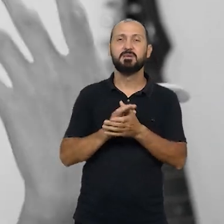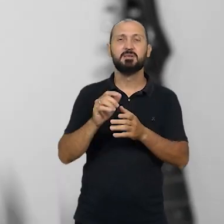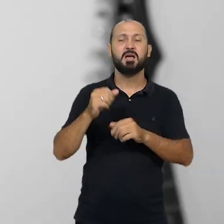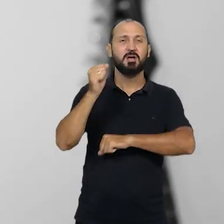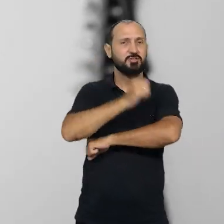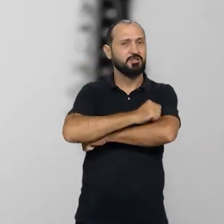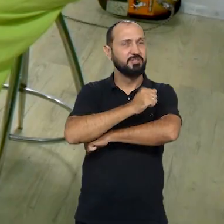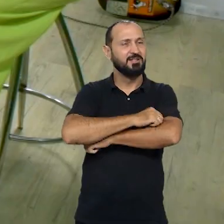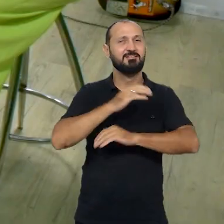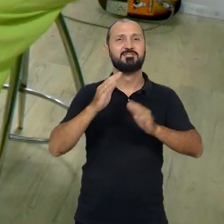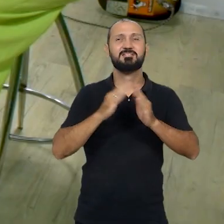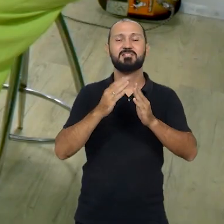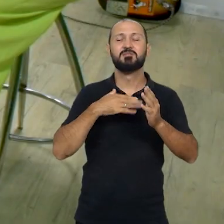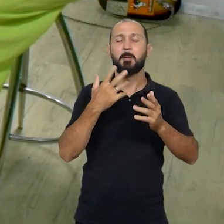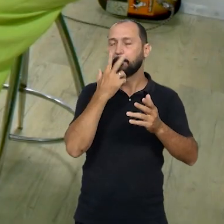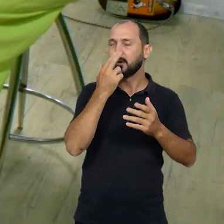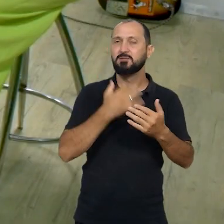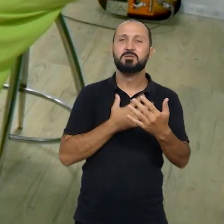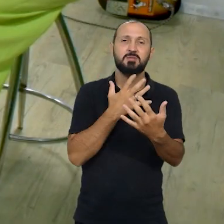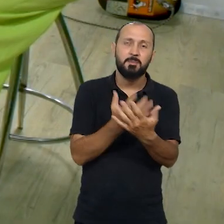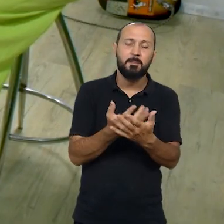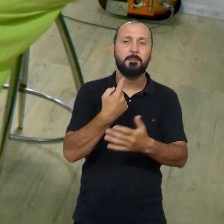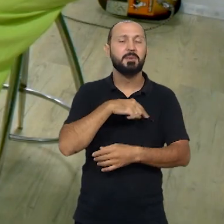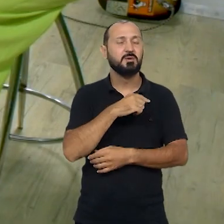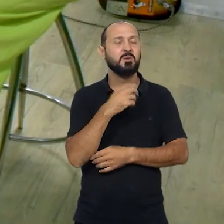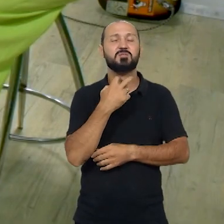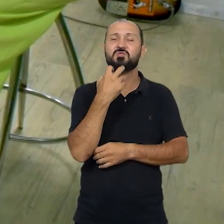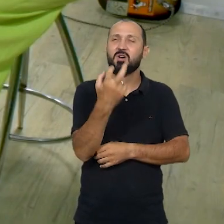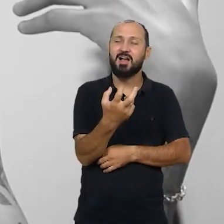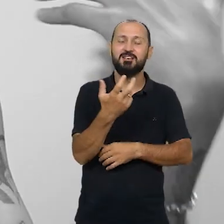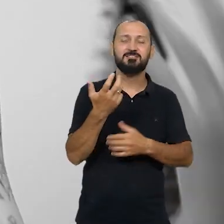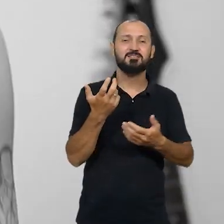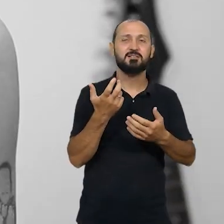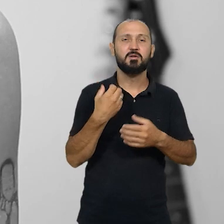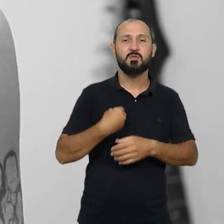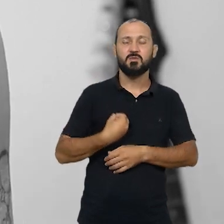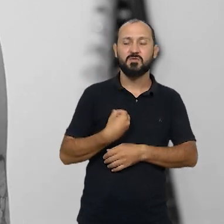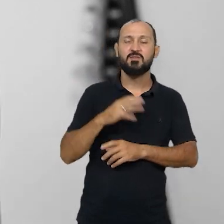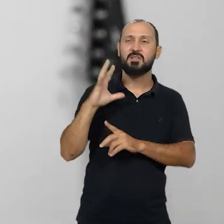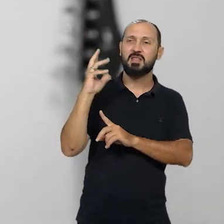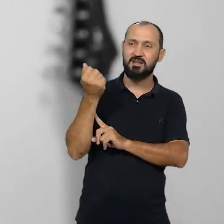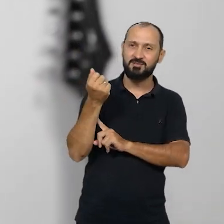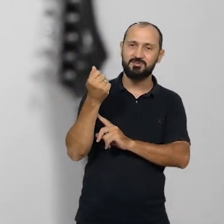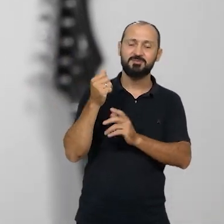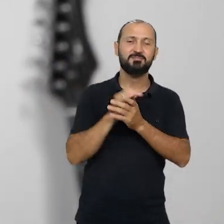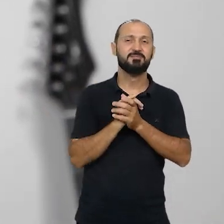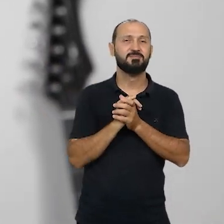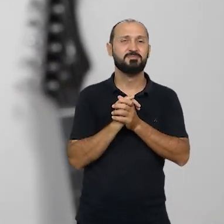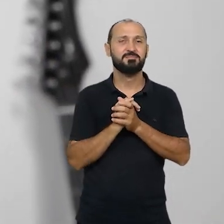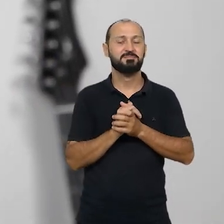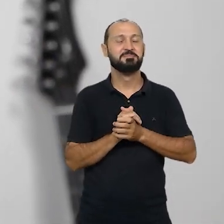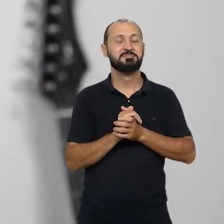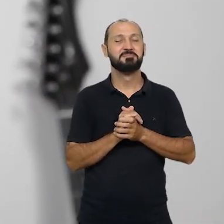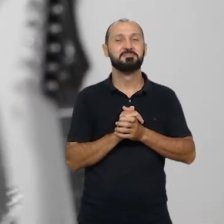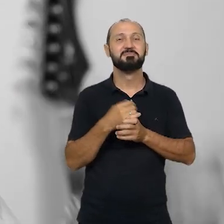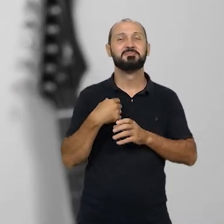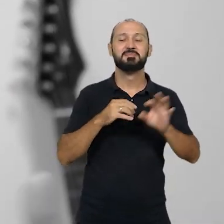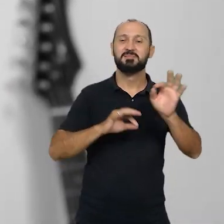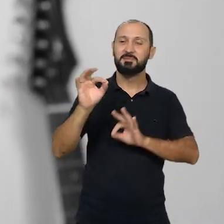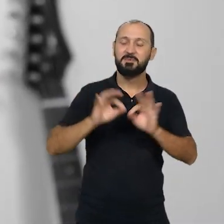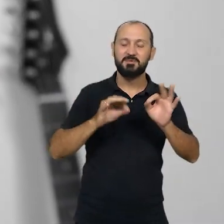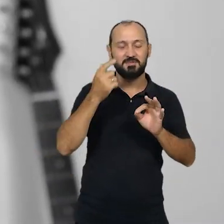aconteceu? Geralmente, eu escrevo sobre cotidiano. Tanto a minha vida, quanto a vida de pessoas que eu escuto, assim. Até